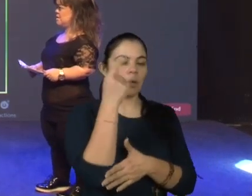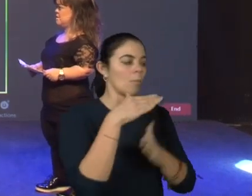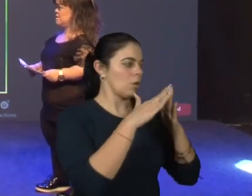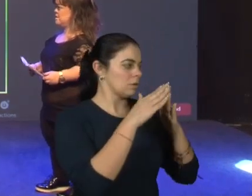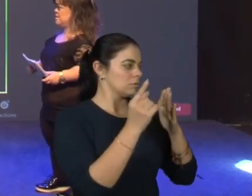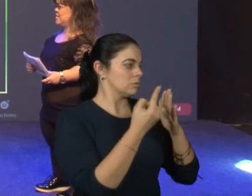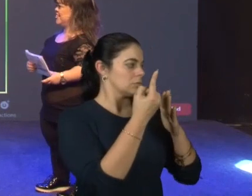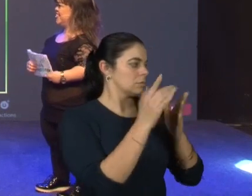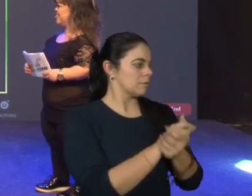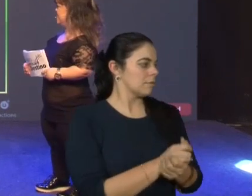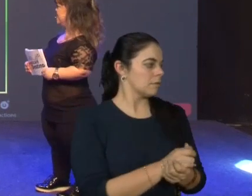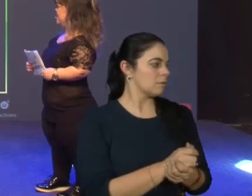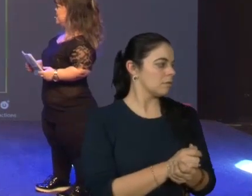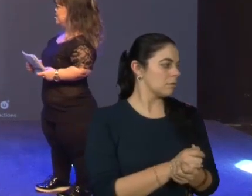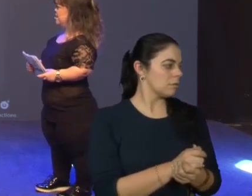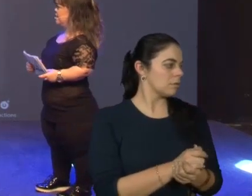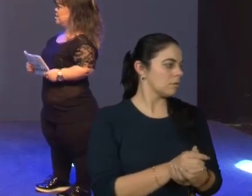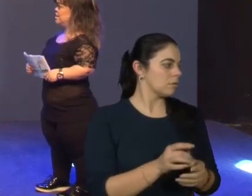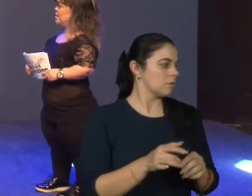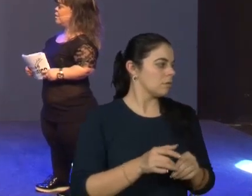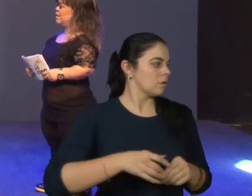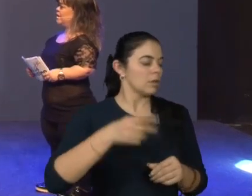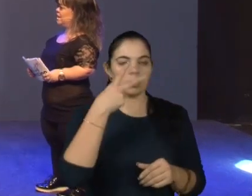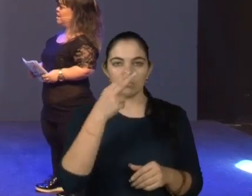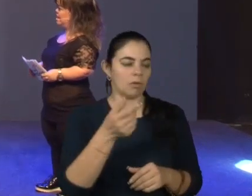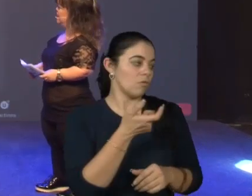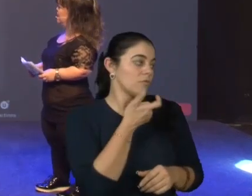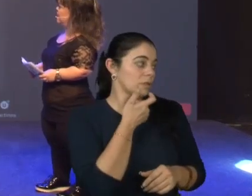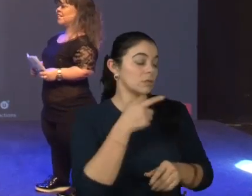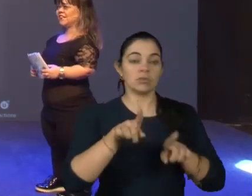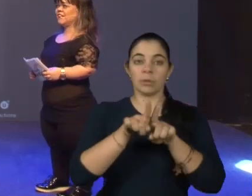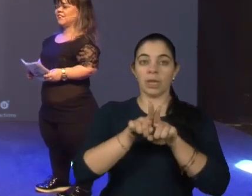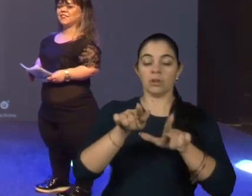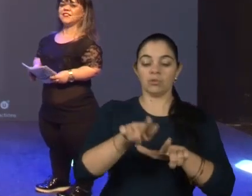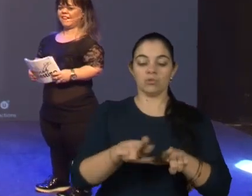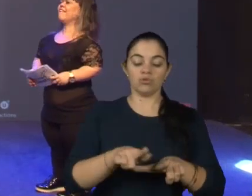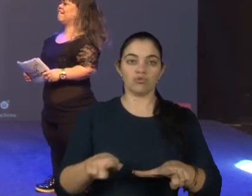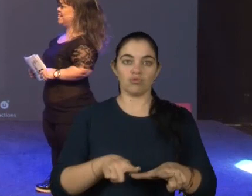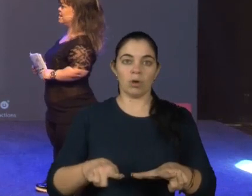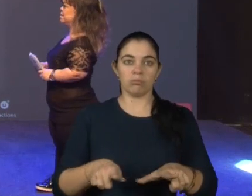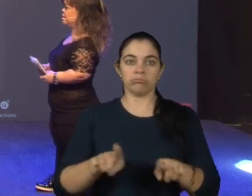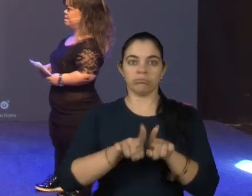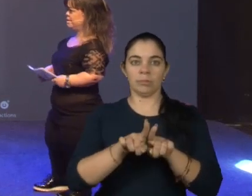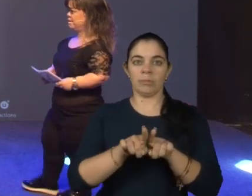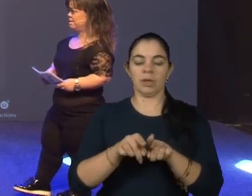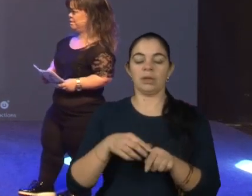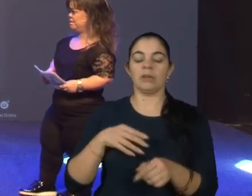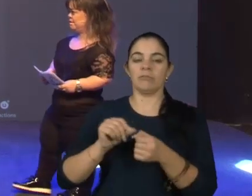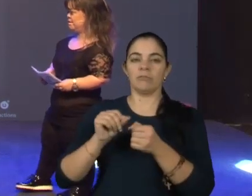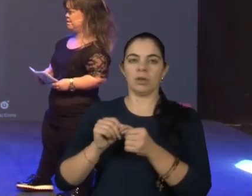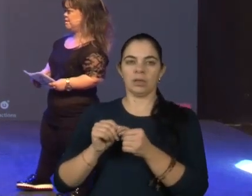Sim, Alex. Assim como o Vinícius, o João, eles participaram da Expedição 21, que é uma imersão que a